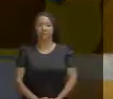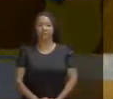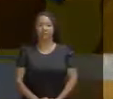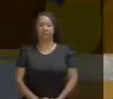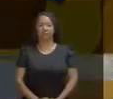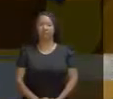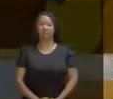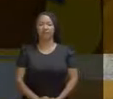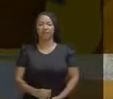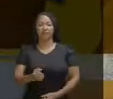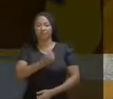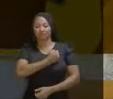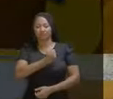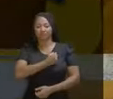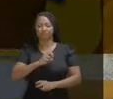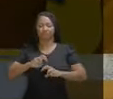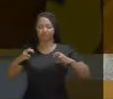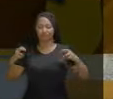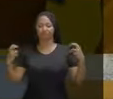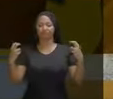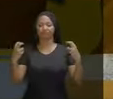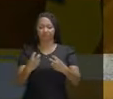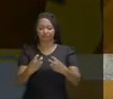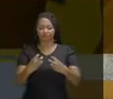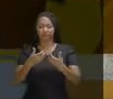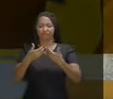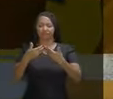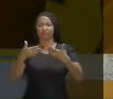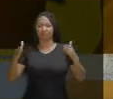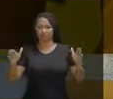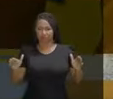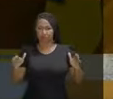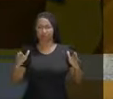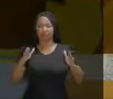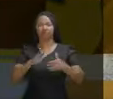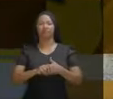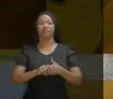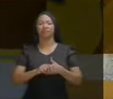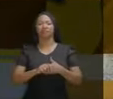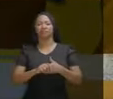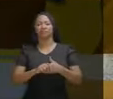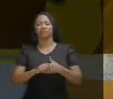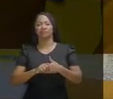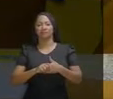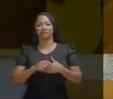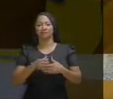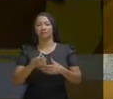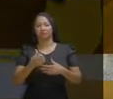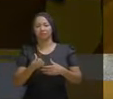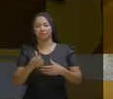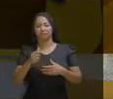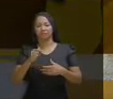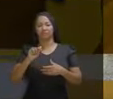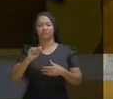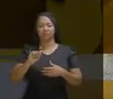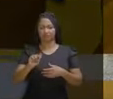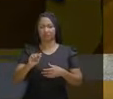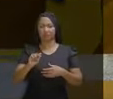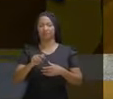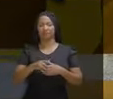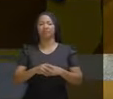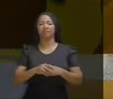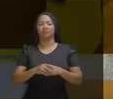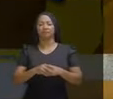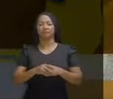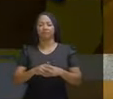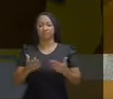Havendo quórum, declaro aberta a 60ª... Foco no presidente do Tribunal Regional Eleitoral, desembargador Carmo Antônio. Desembargador